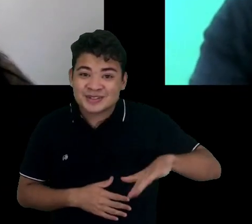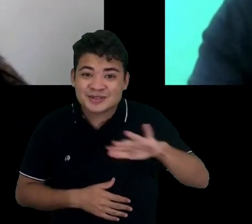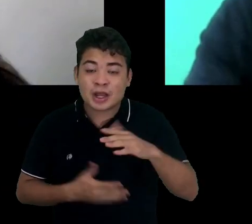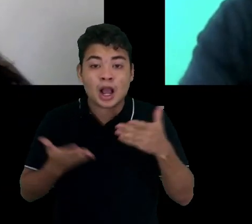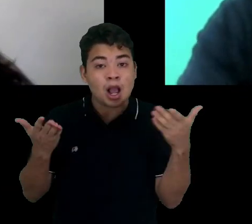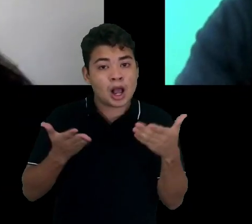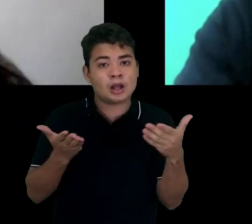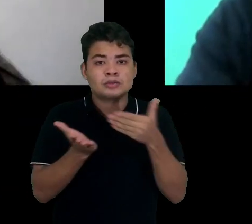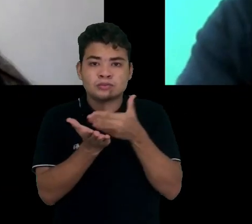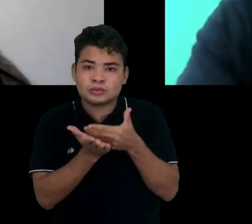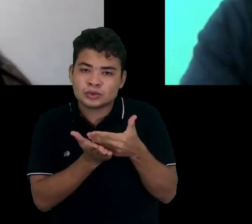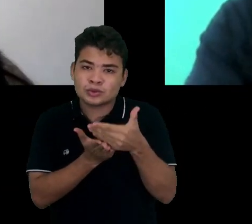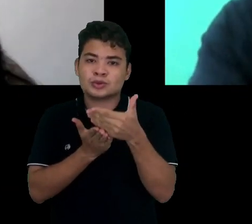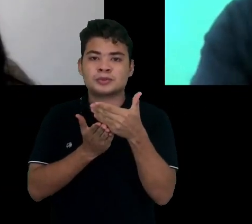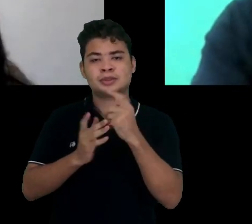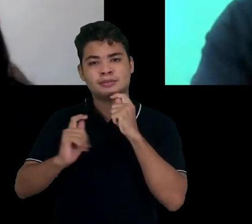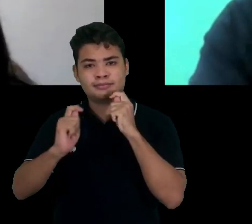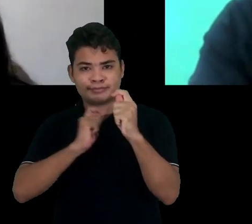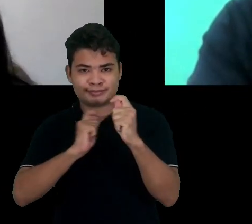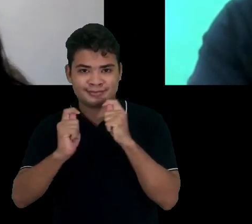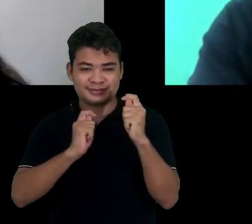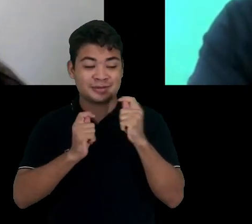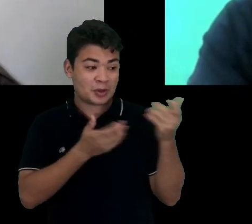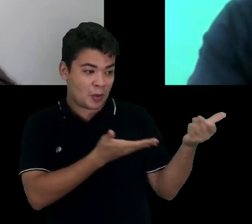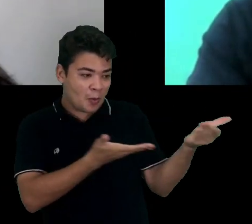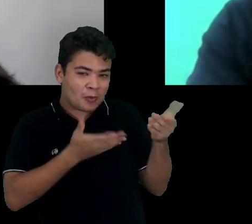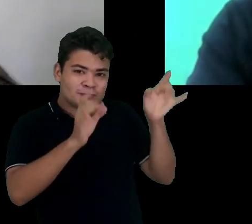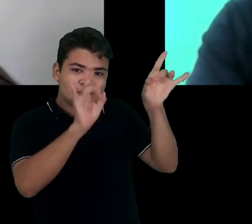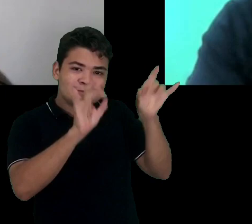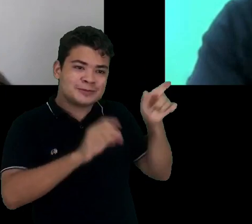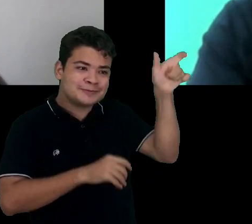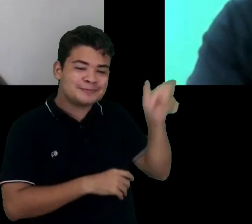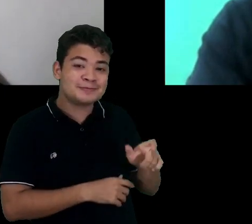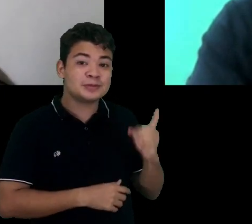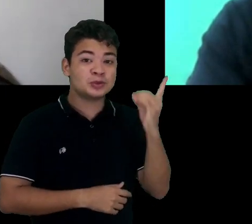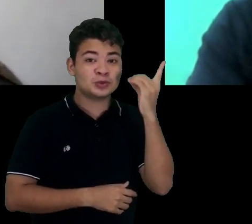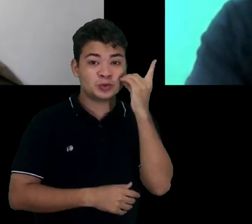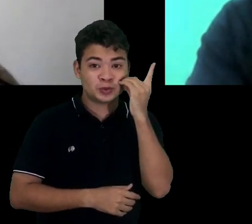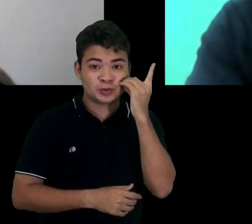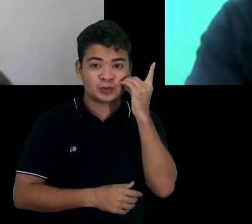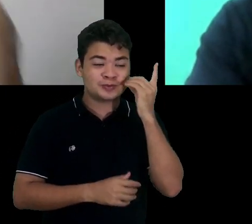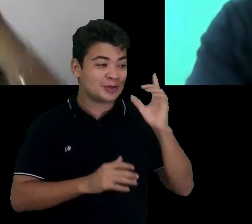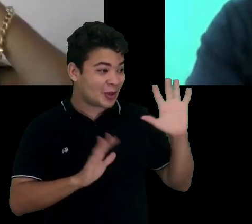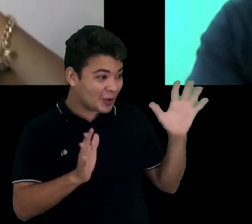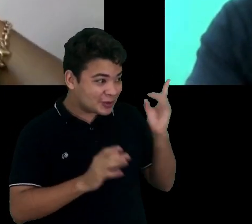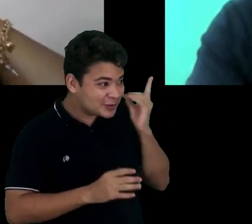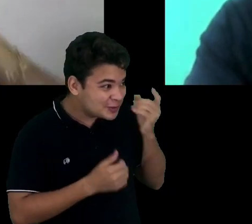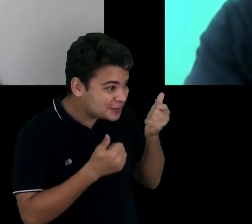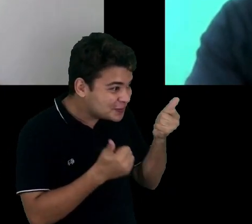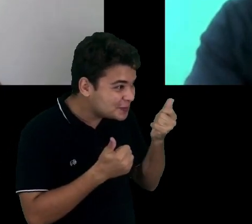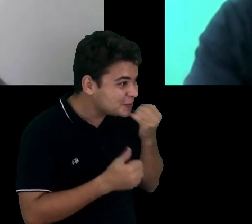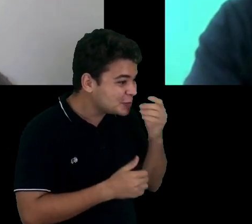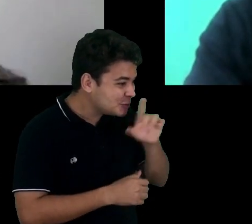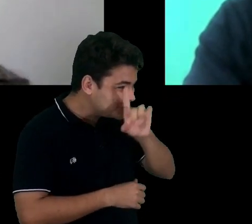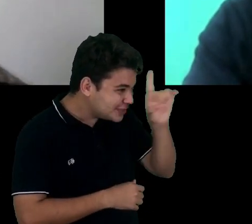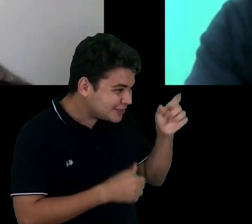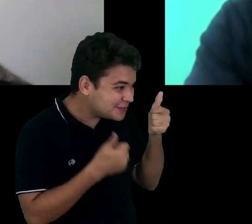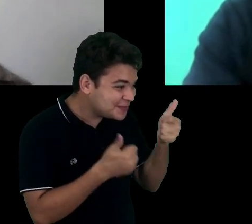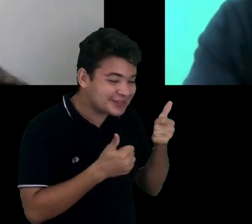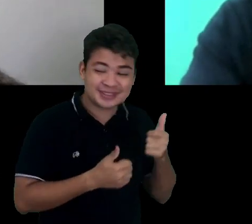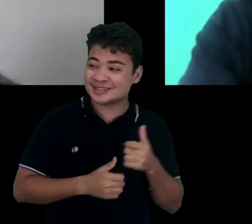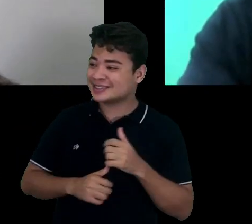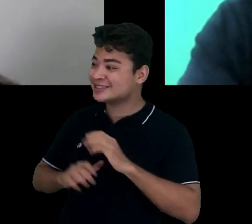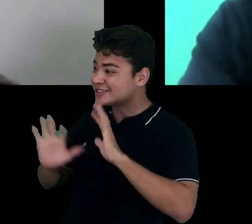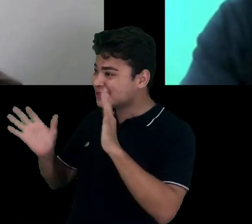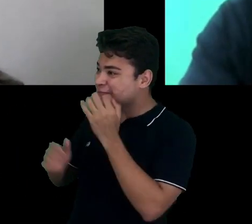Hello, people! Então, agora a gente vai iniciar aqui a nossa entrevista com o nosso convidado especial, Diogo. Hello, Diogo. Good morning.